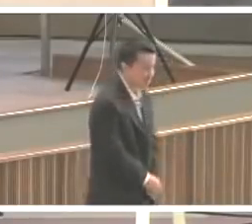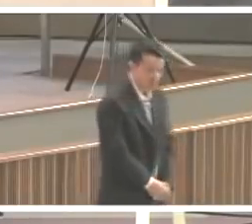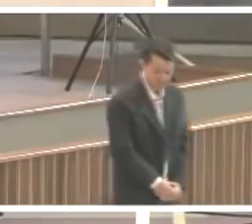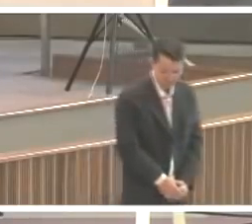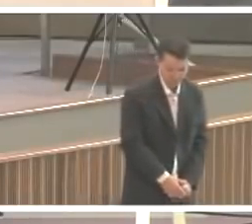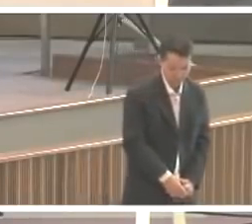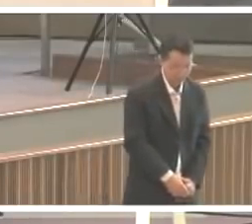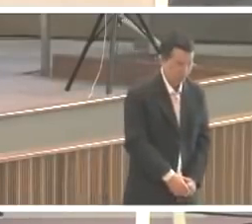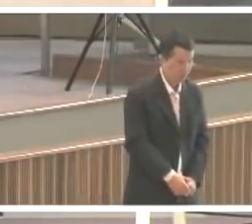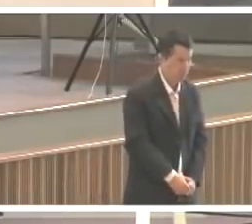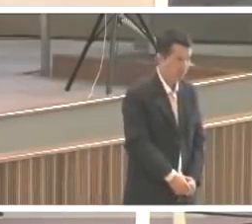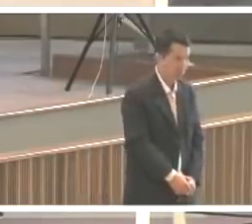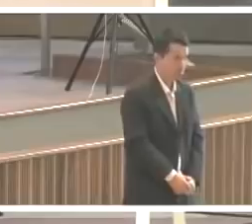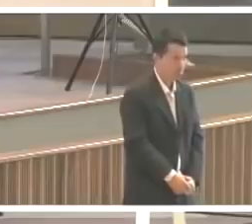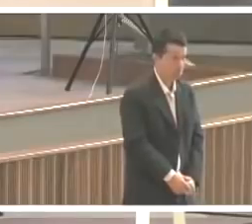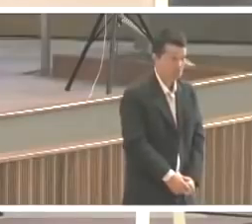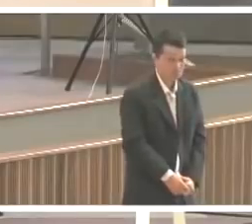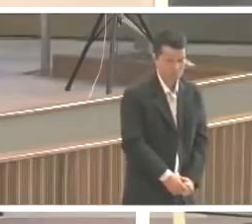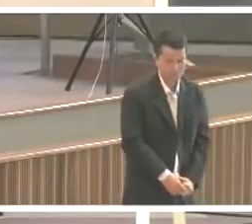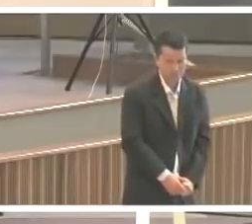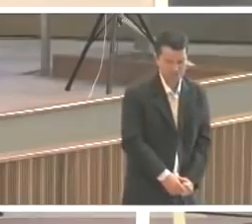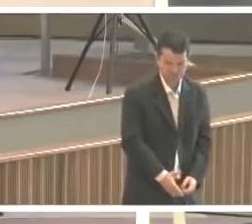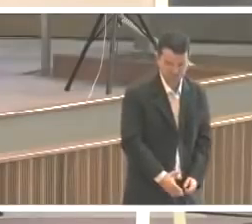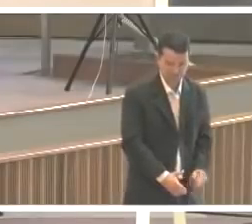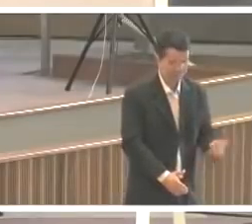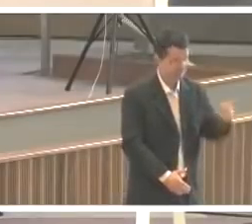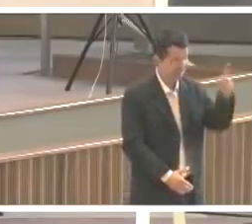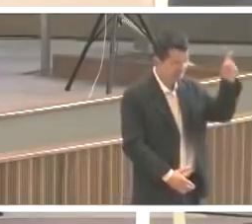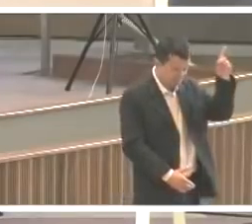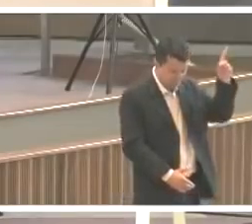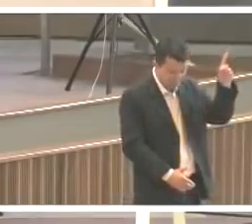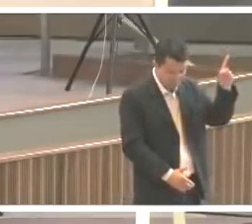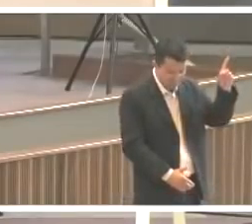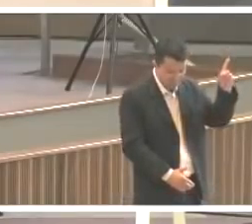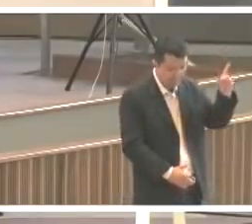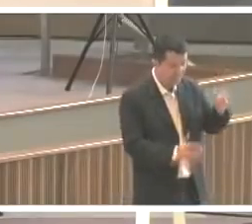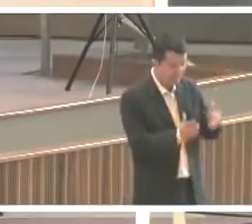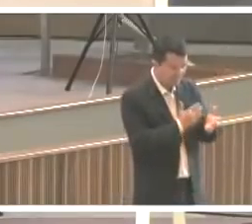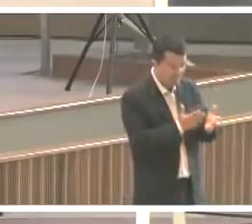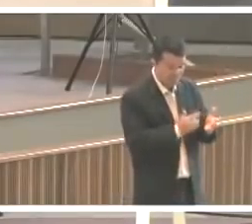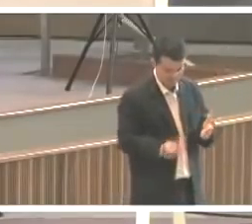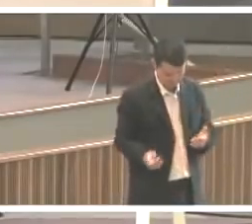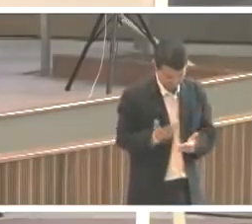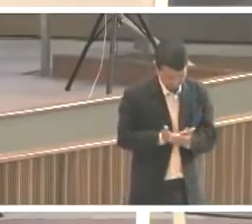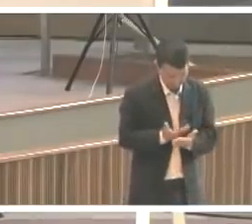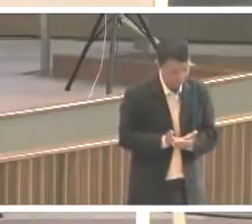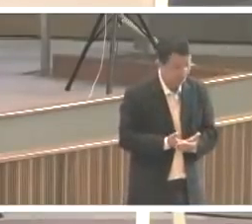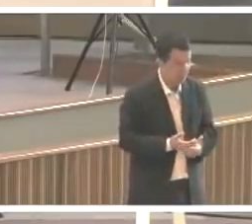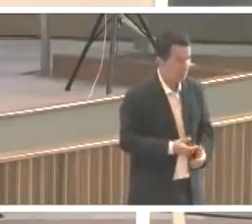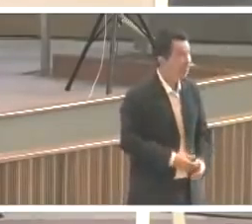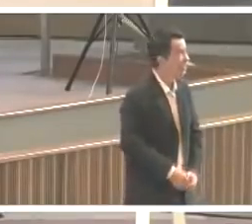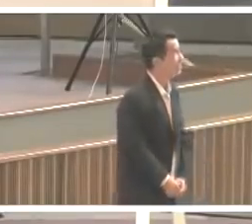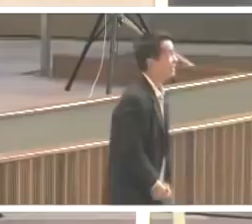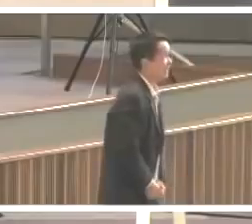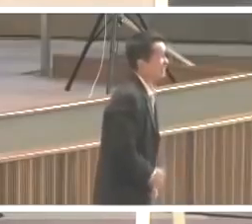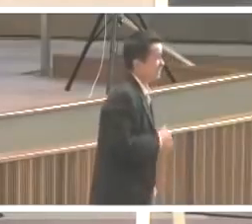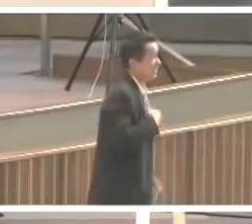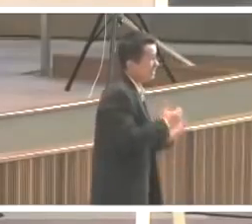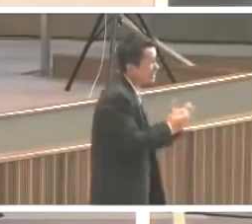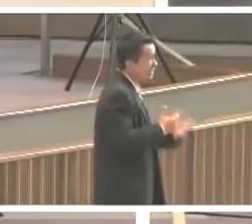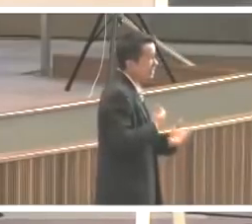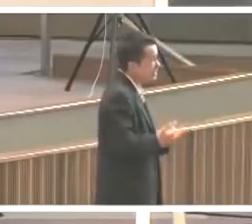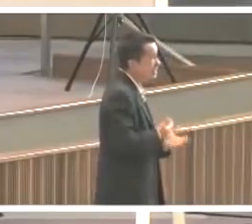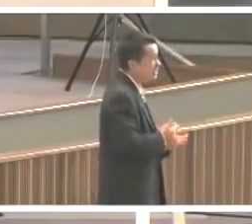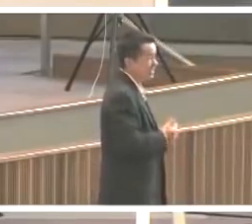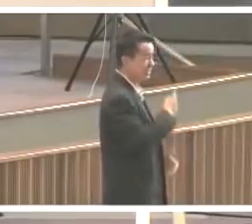eu falei: filho, mas esse é um livro que não tem figura, você não vai gostar dele. Não, papai, eu vou gostar bastante, é o seu livro. E